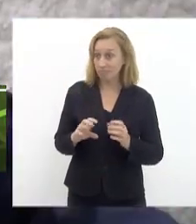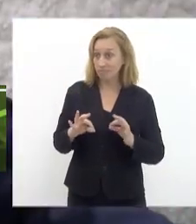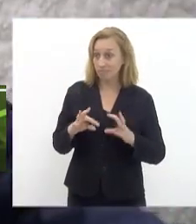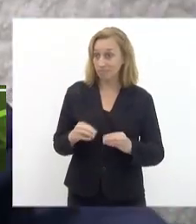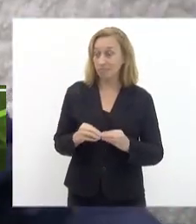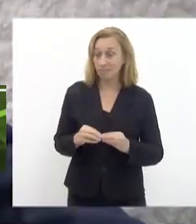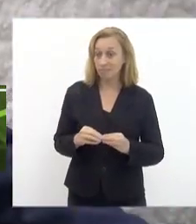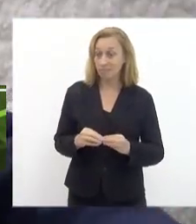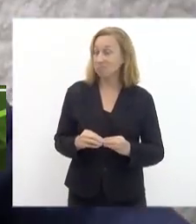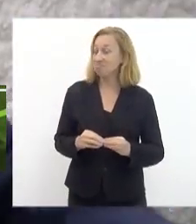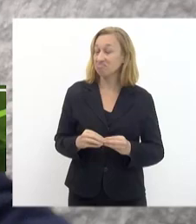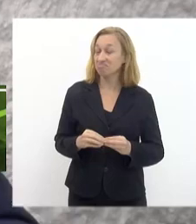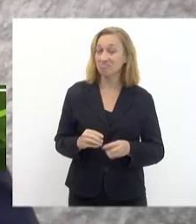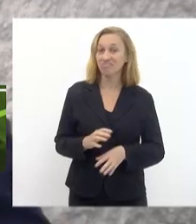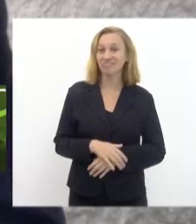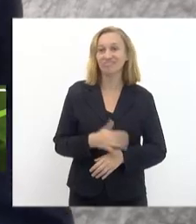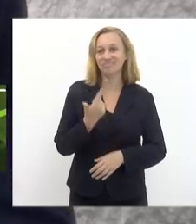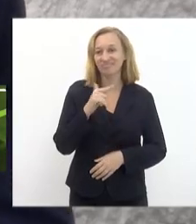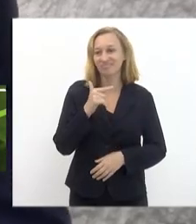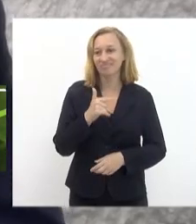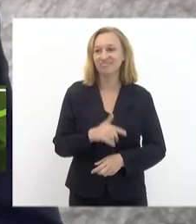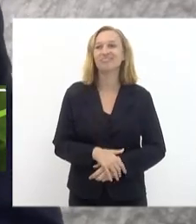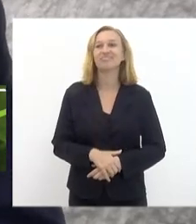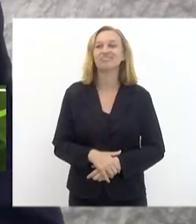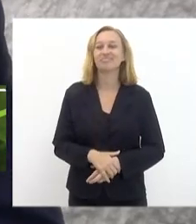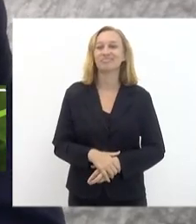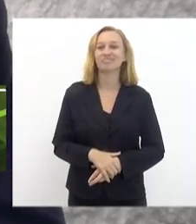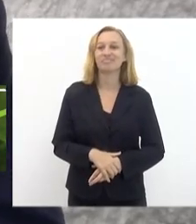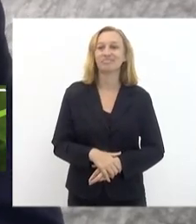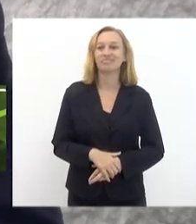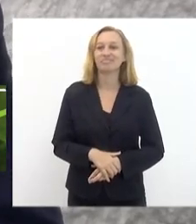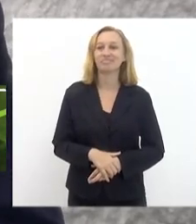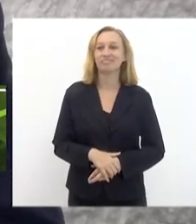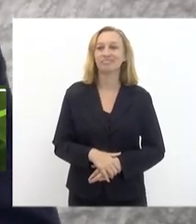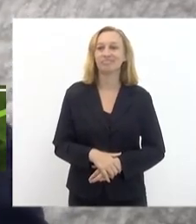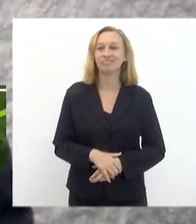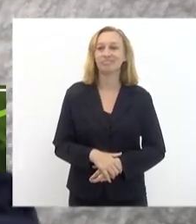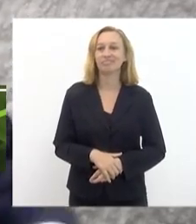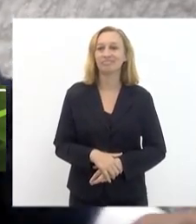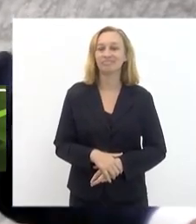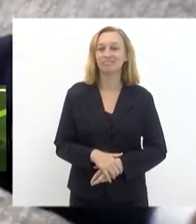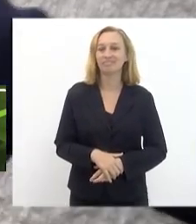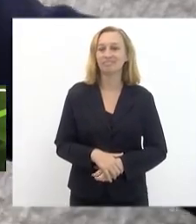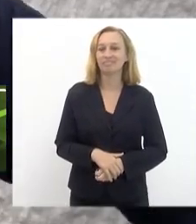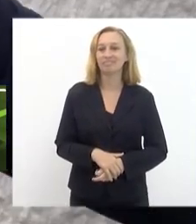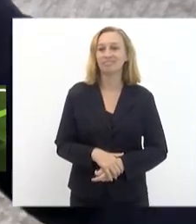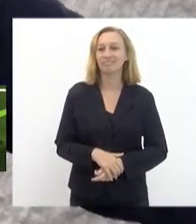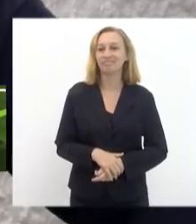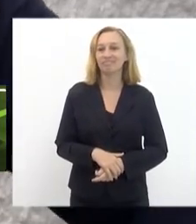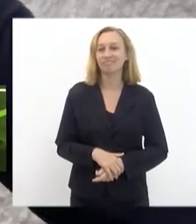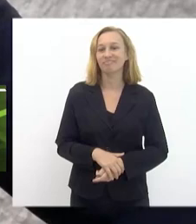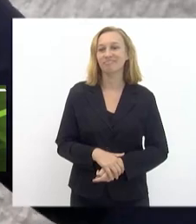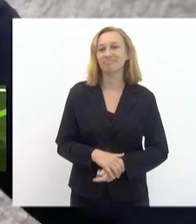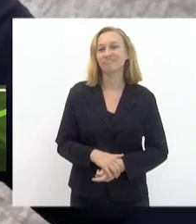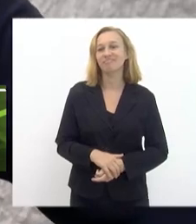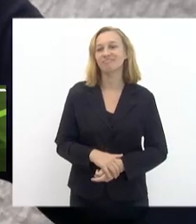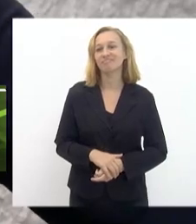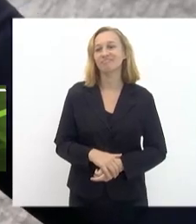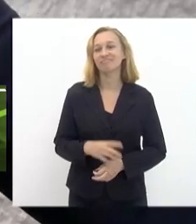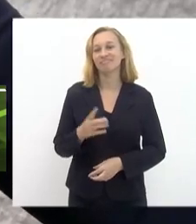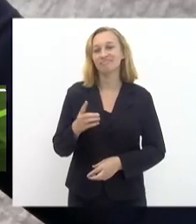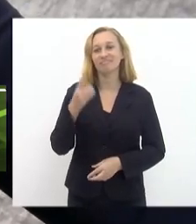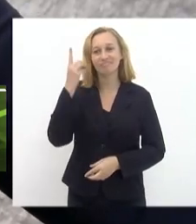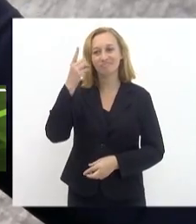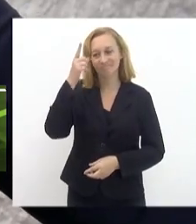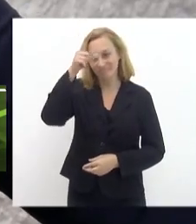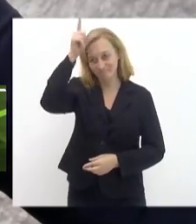não vou ficar perplexo e Oi deixa eu te falar o Luiz eu